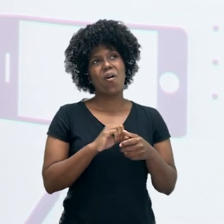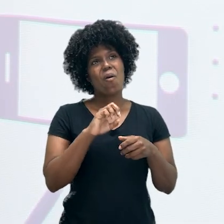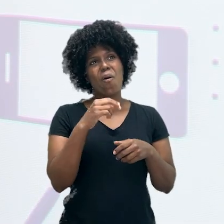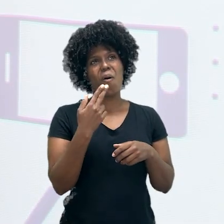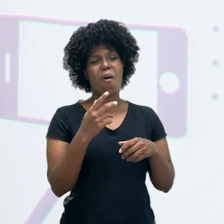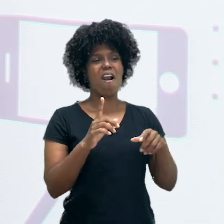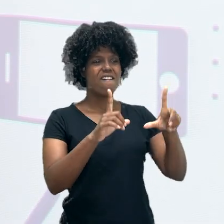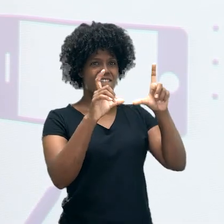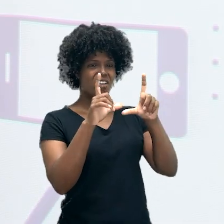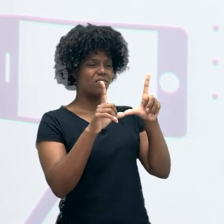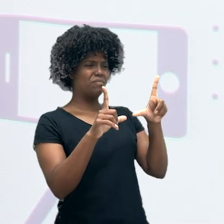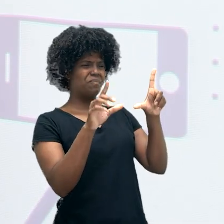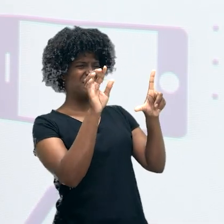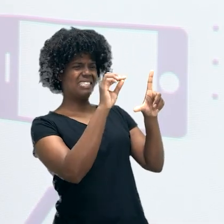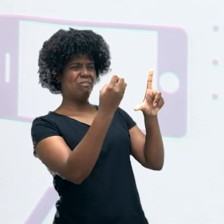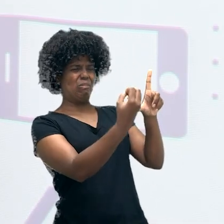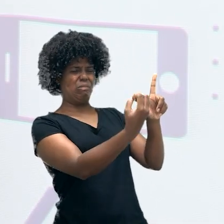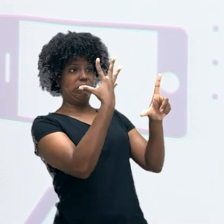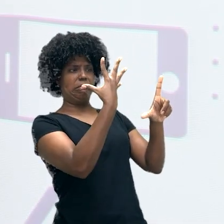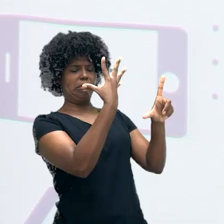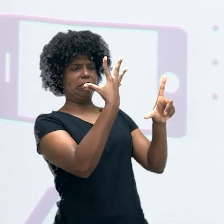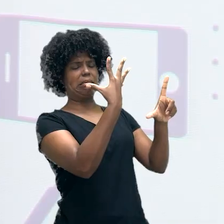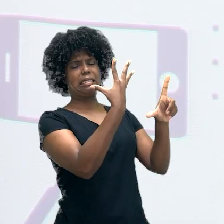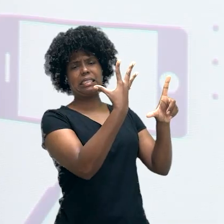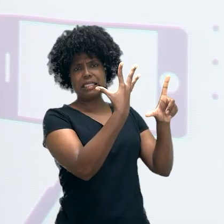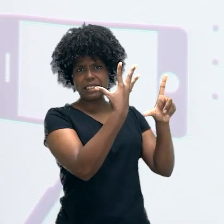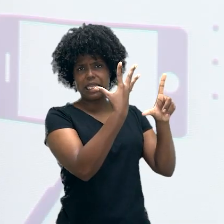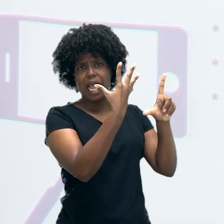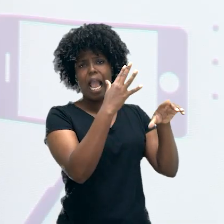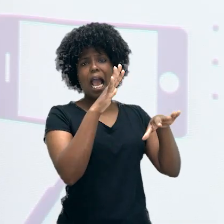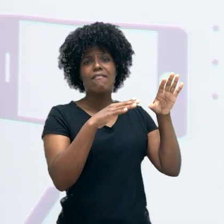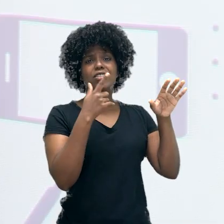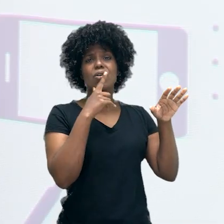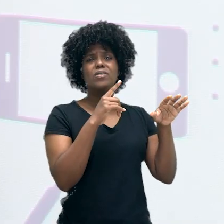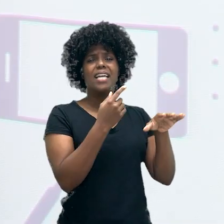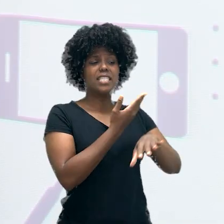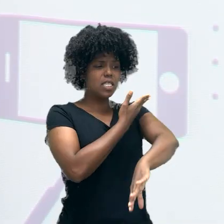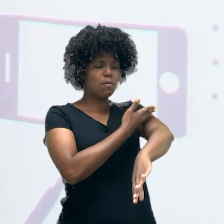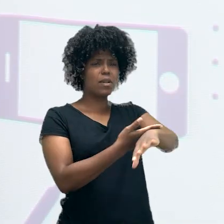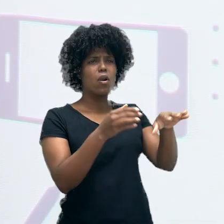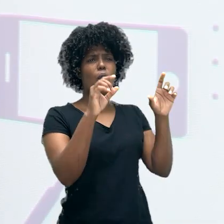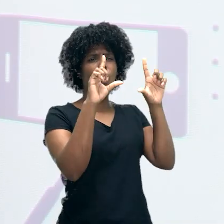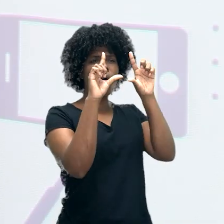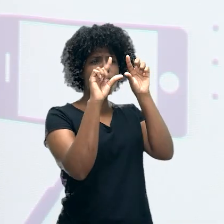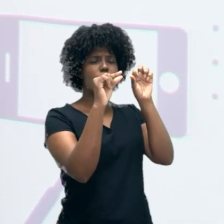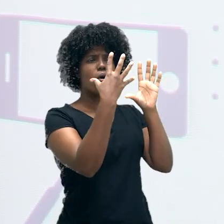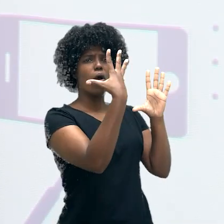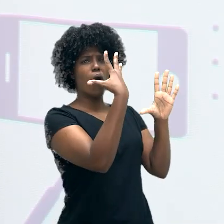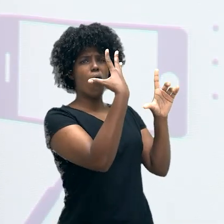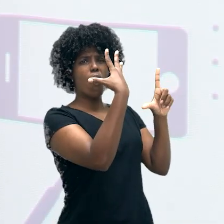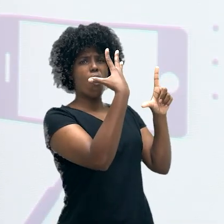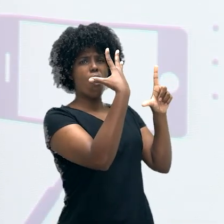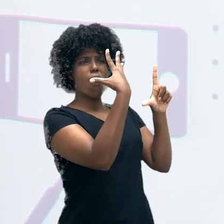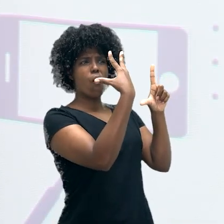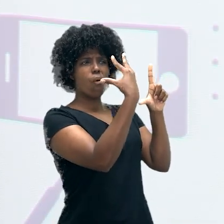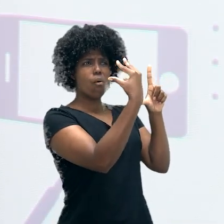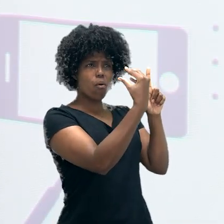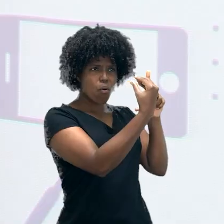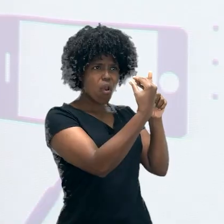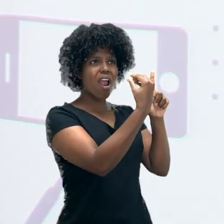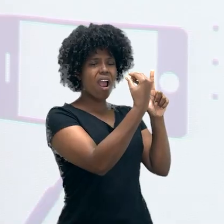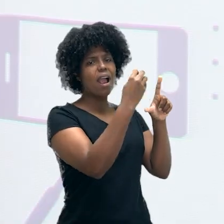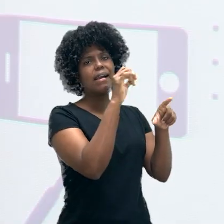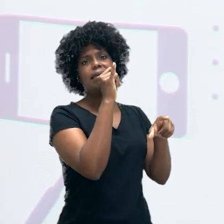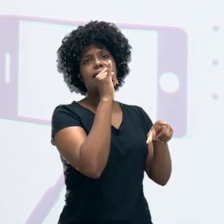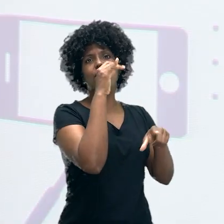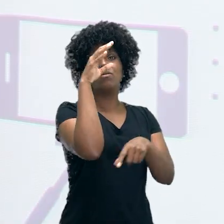se tem alguma área estourada, às vezes a gente consegue diminuir essa branco, né? Essa luz